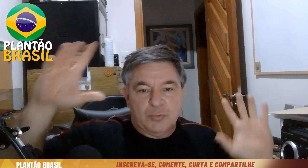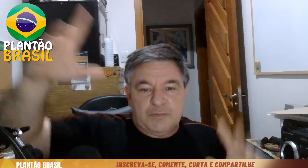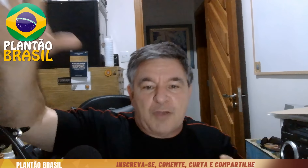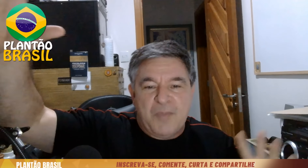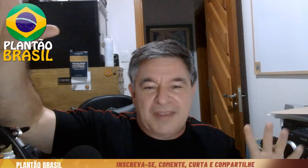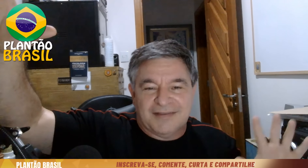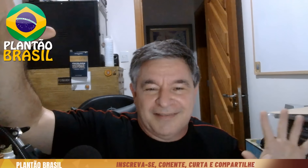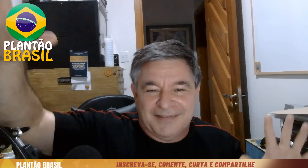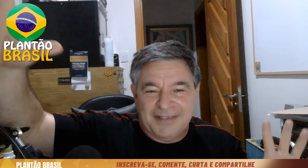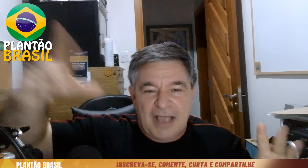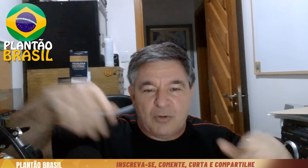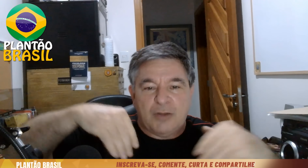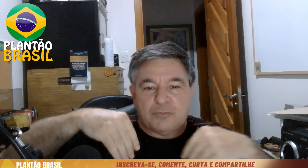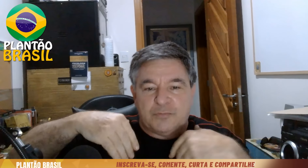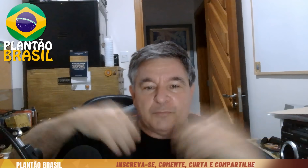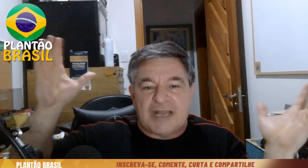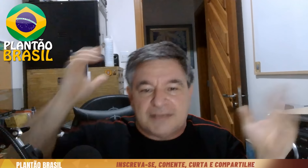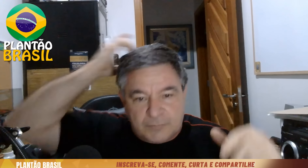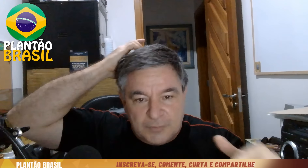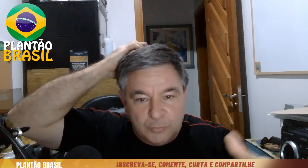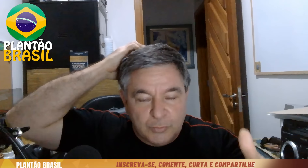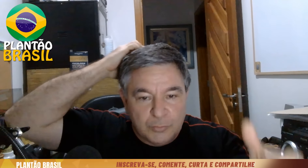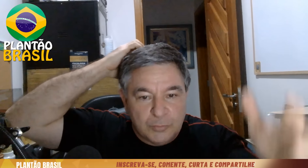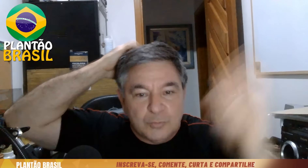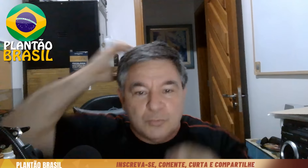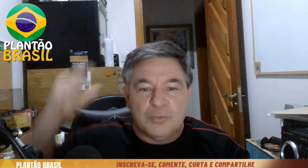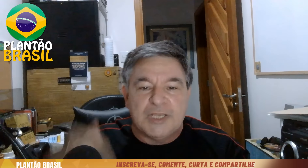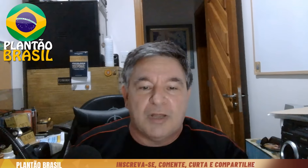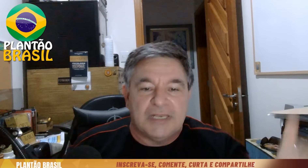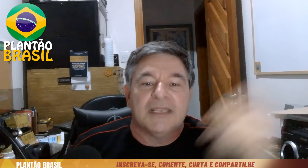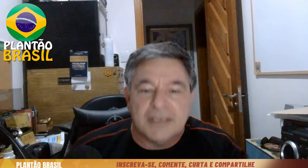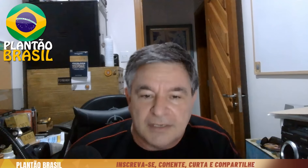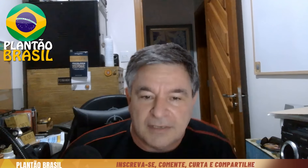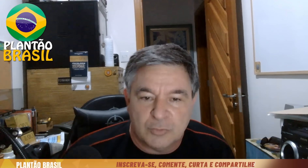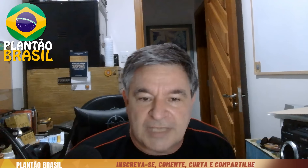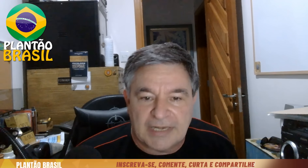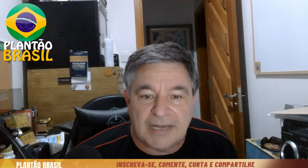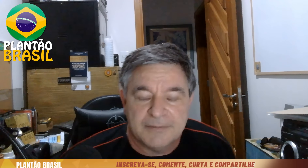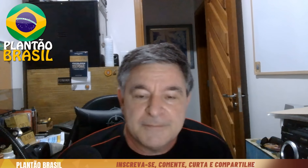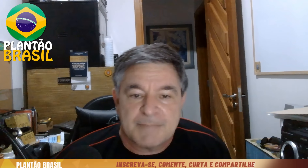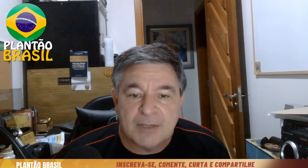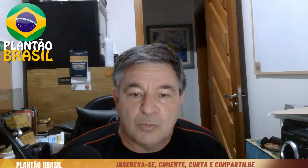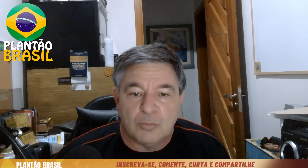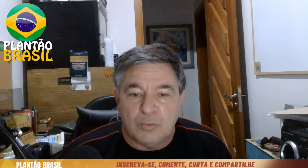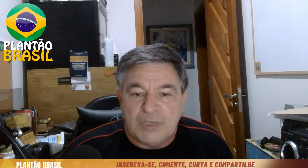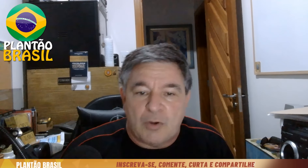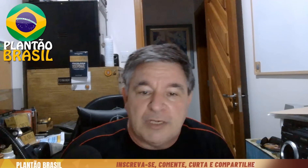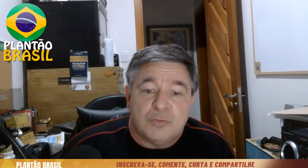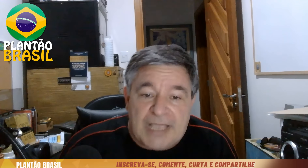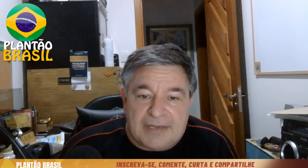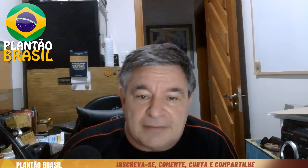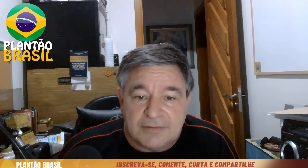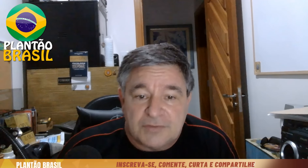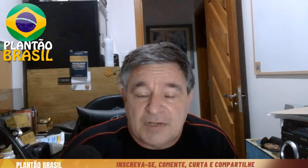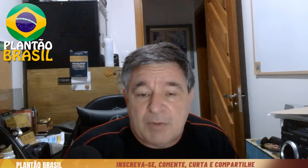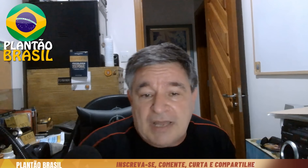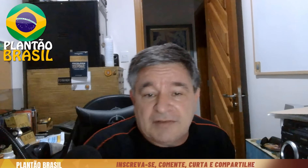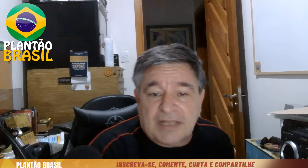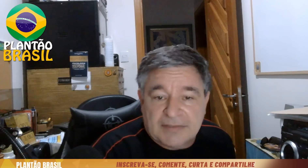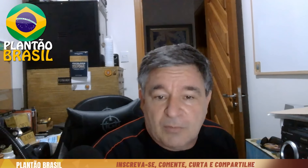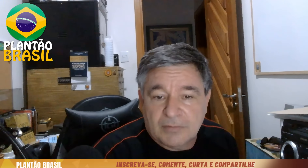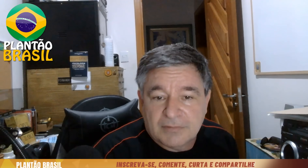Foi como o Silvio Almeida. Agora é o Silvio Taradão, segundo o Nicole Nutella lá. O Nicole Nutella